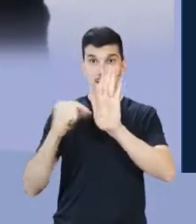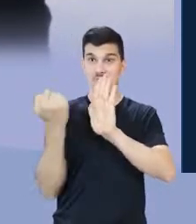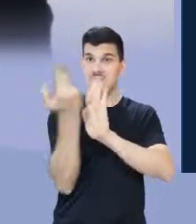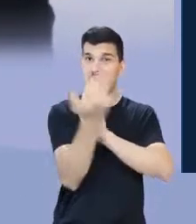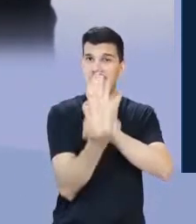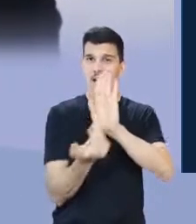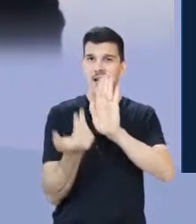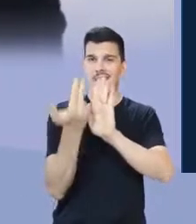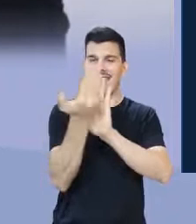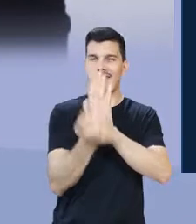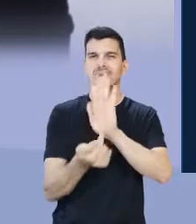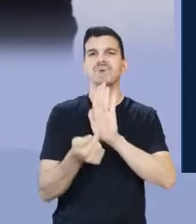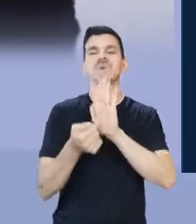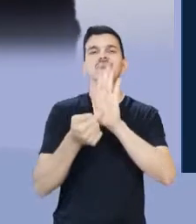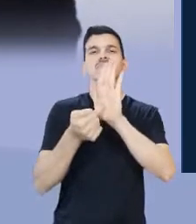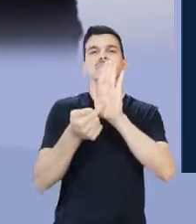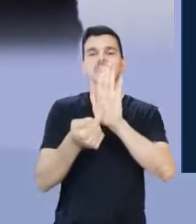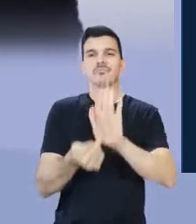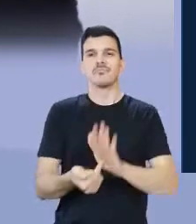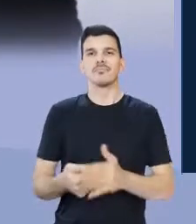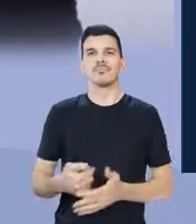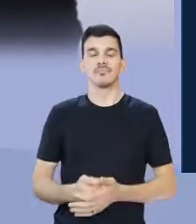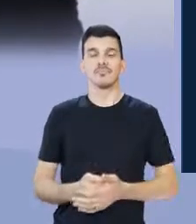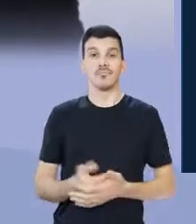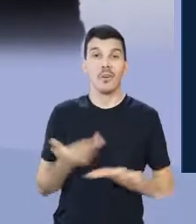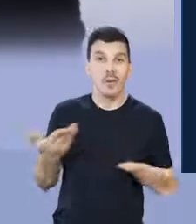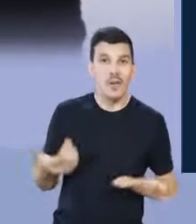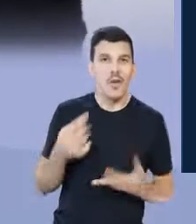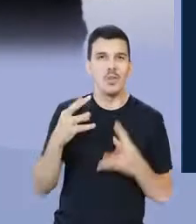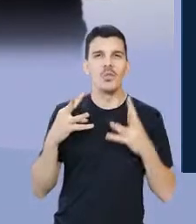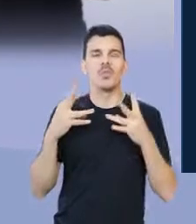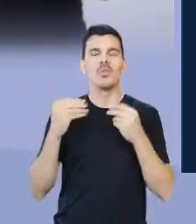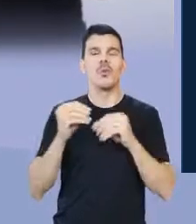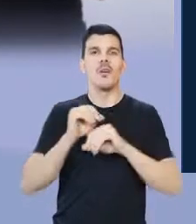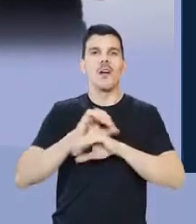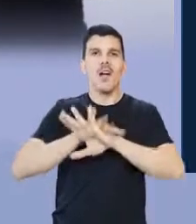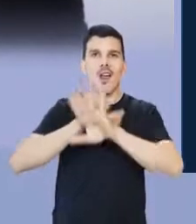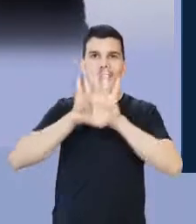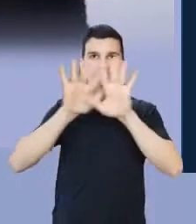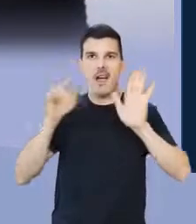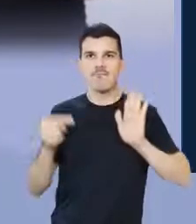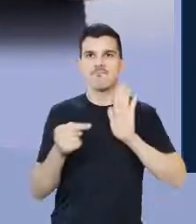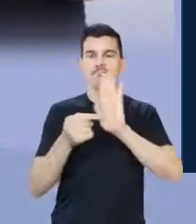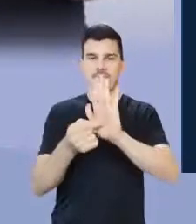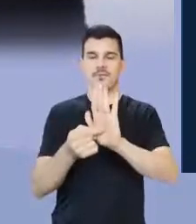a paisagem passe e deixe